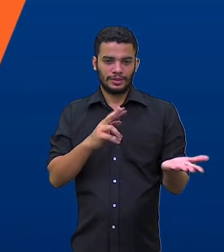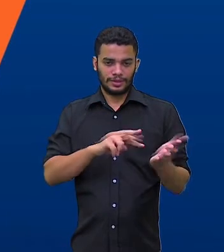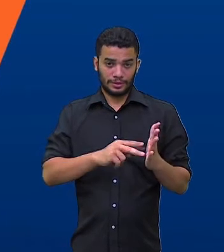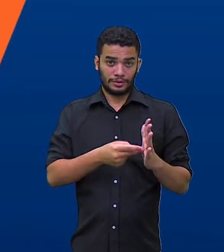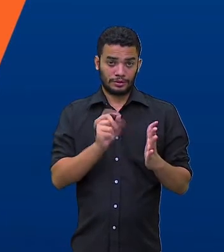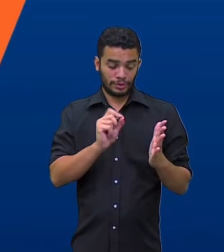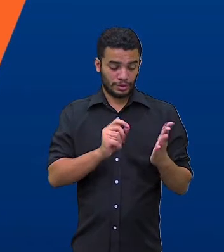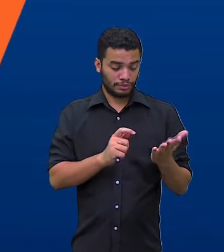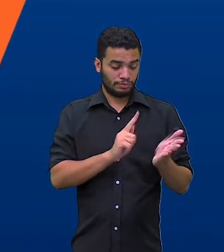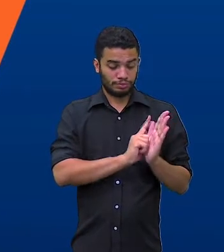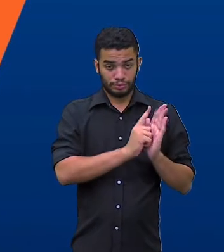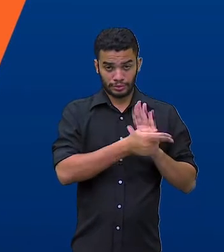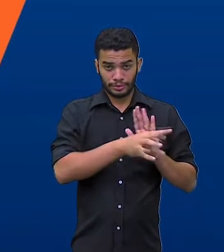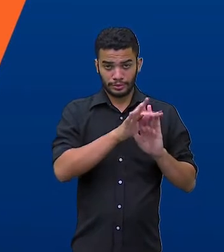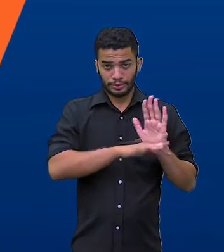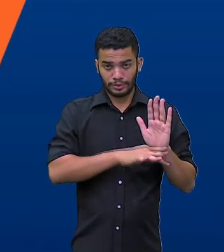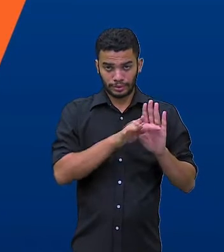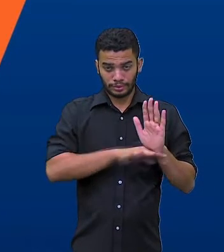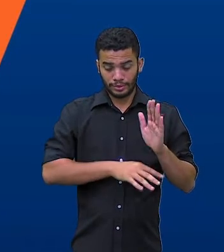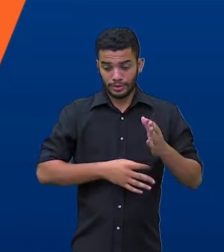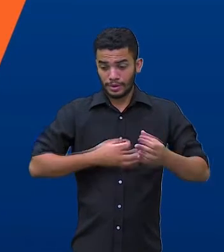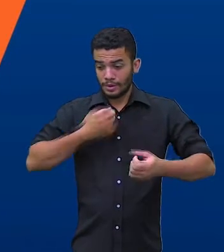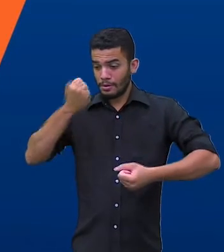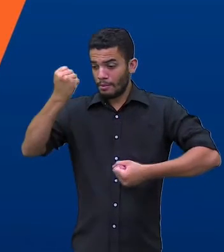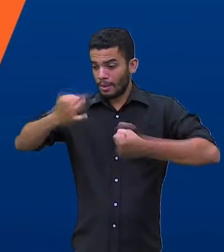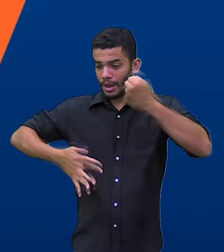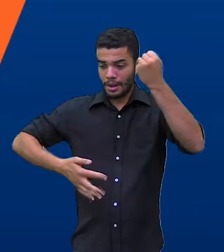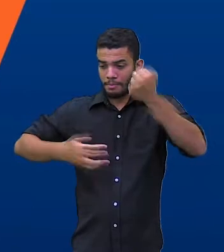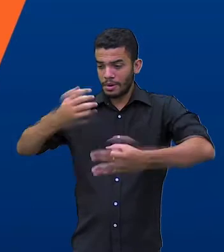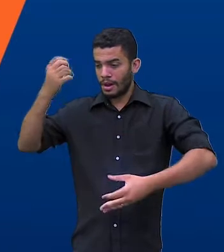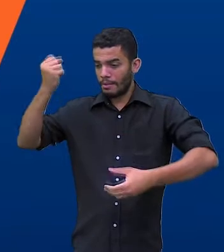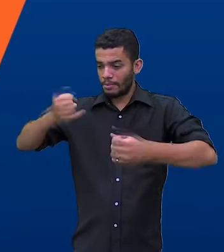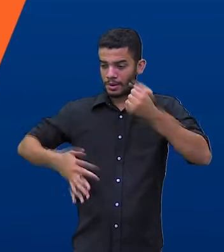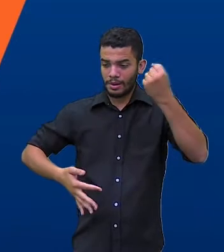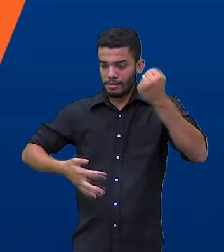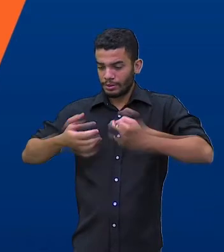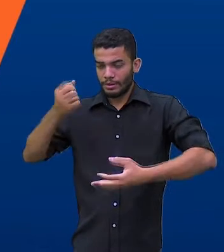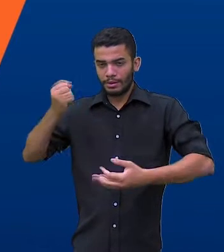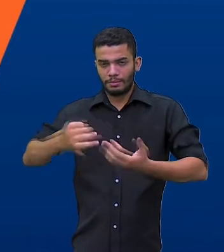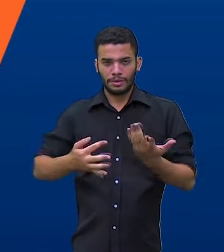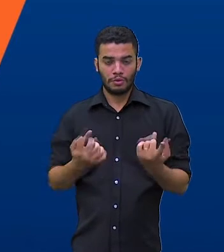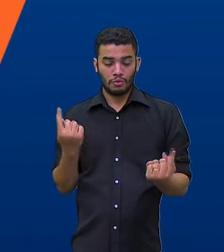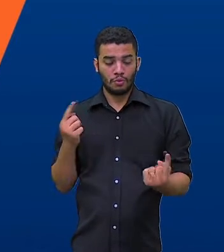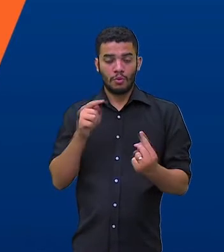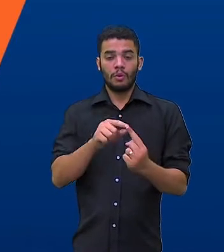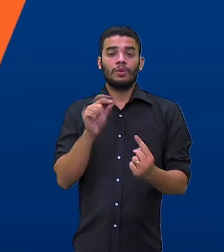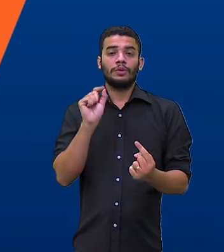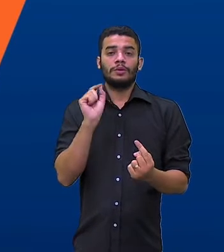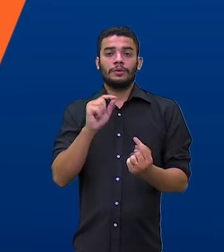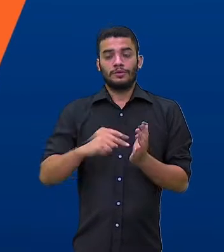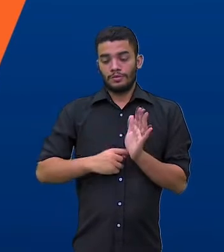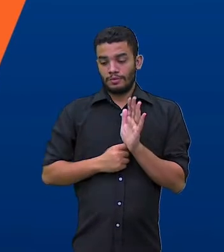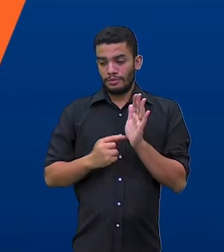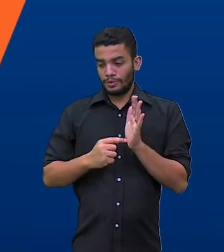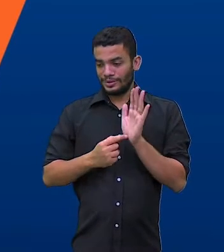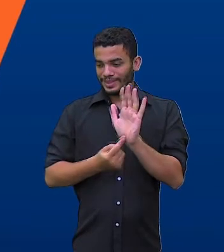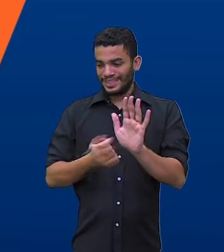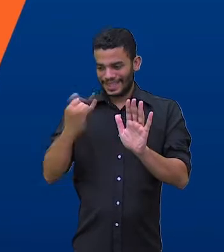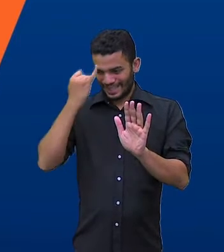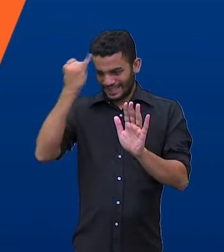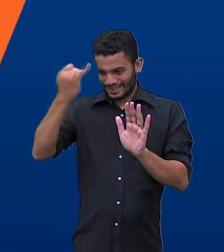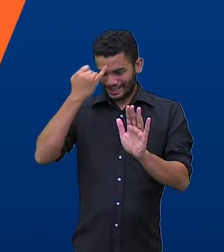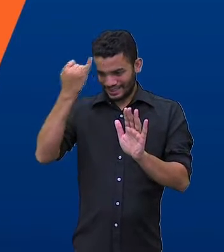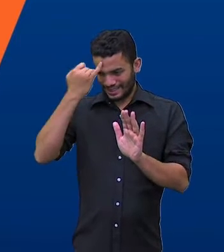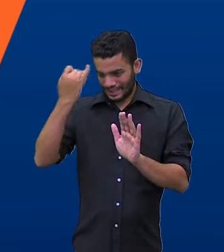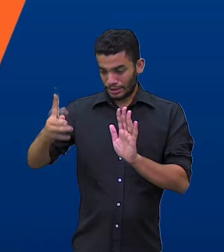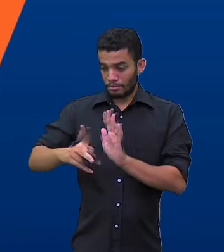textual pertencente ao tipo argumentativo. Tem como intencionalidade apresentar o ponto de vista